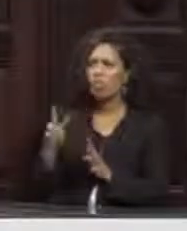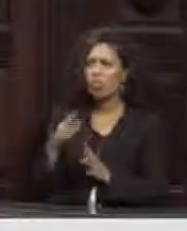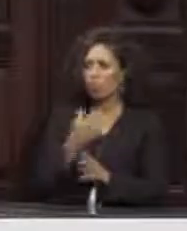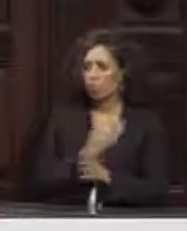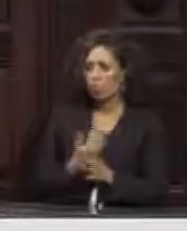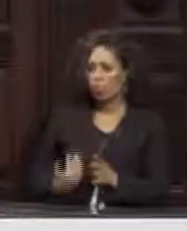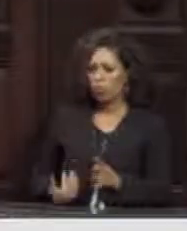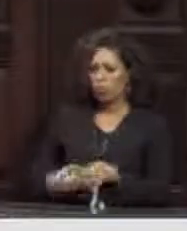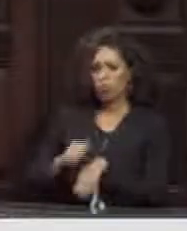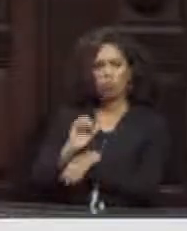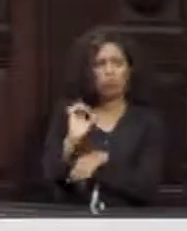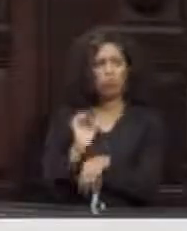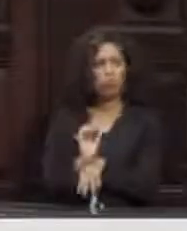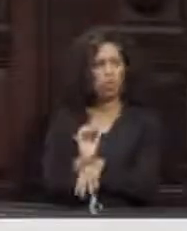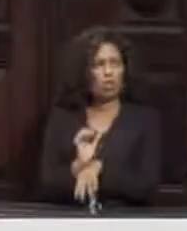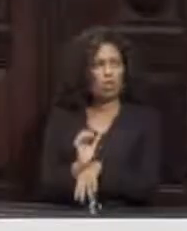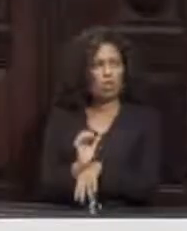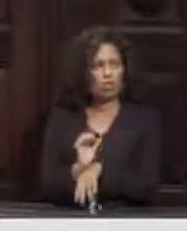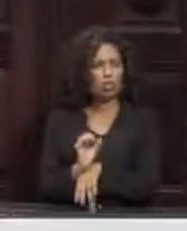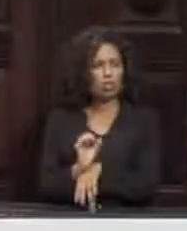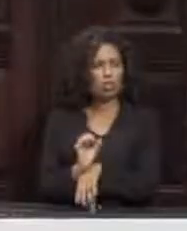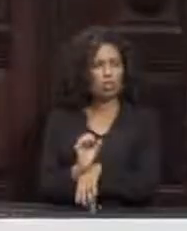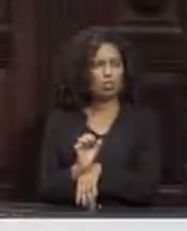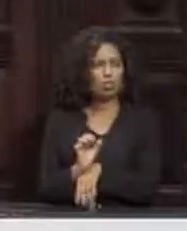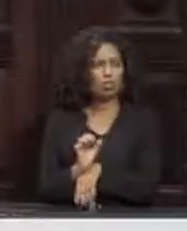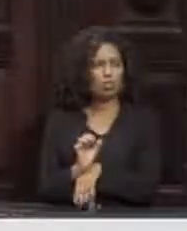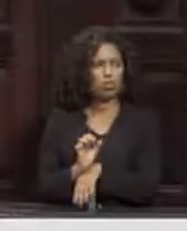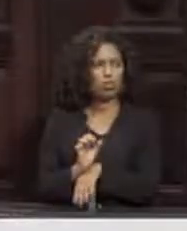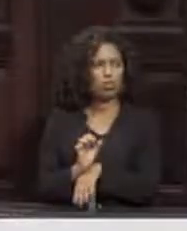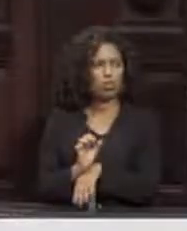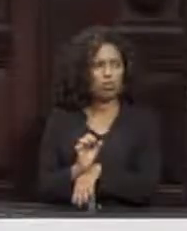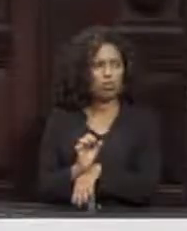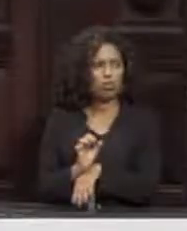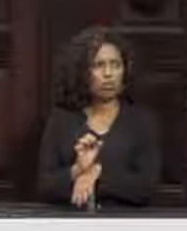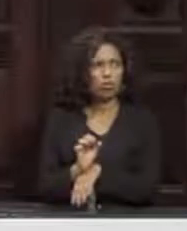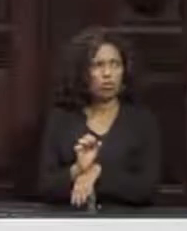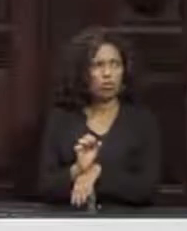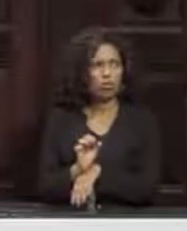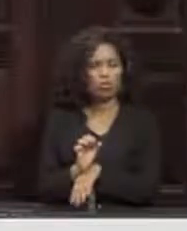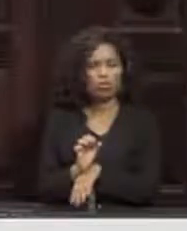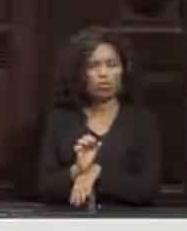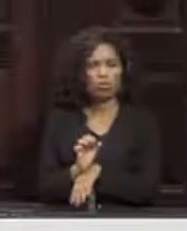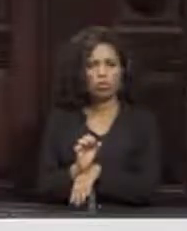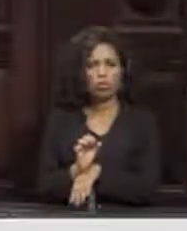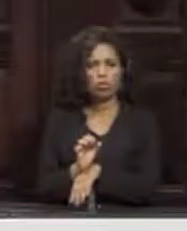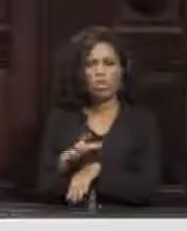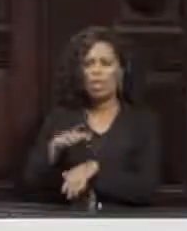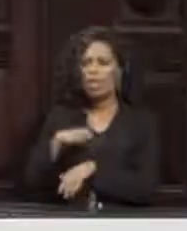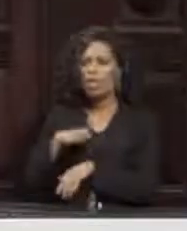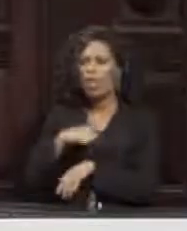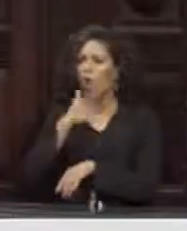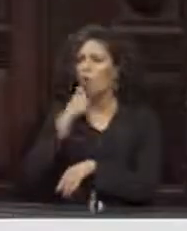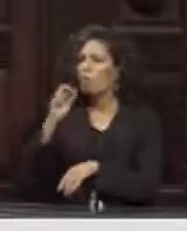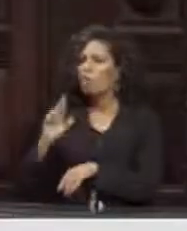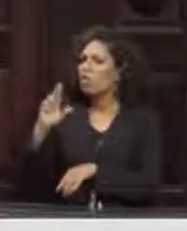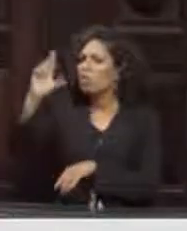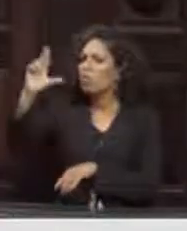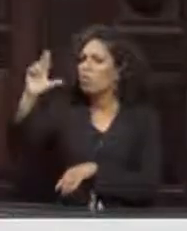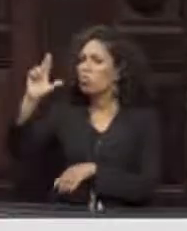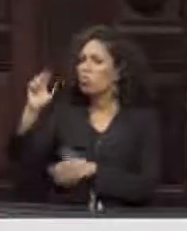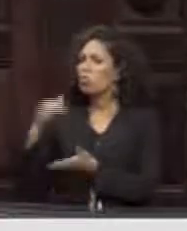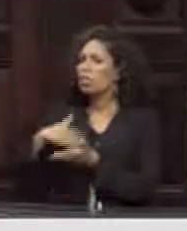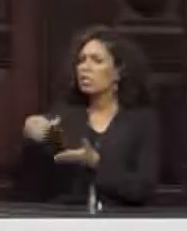ocupou uma vaga, ocupou o cargo de subsecretário de Fazenda, um